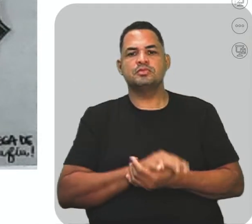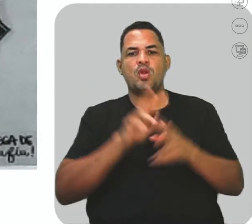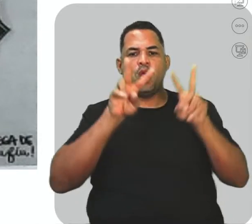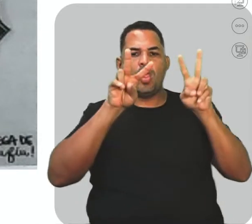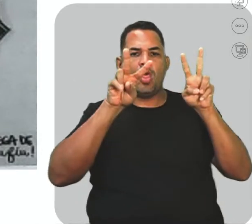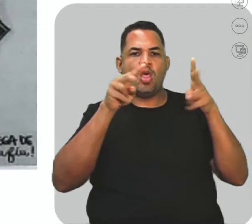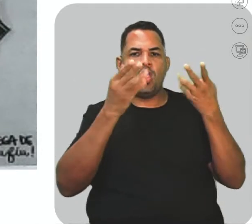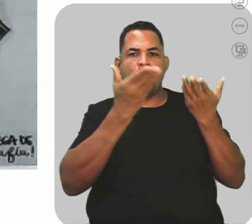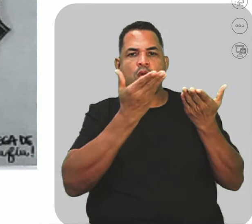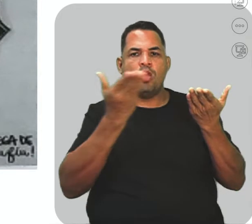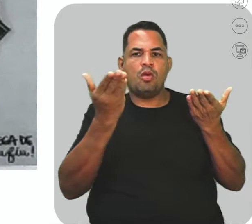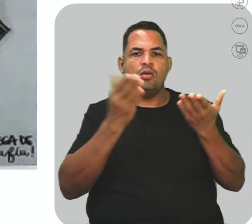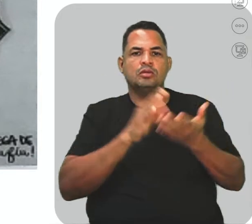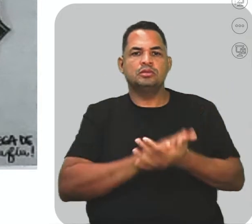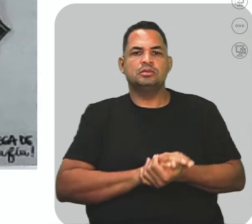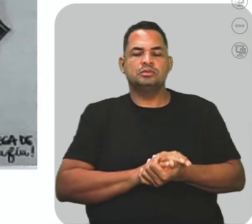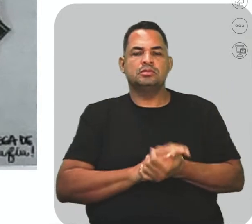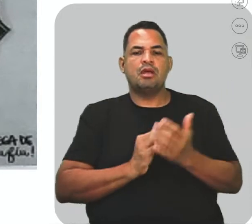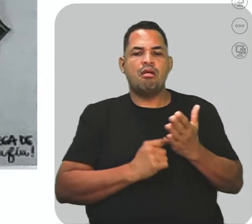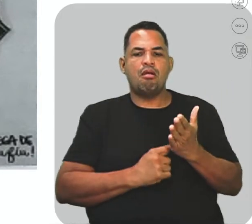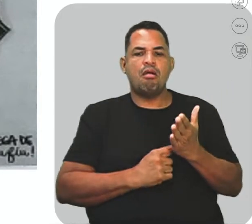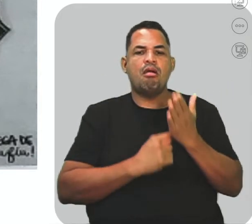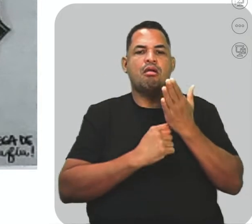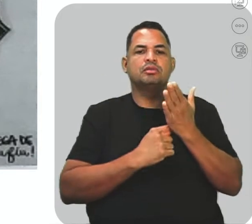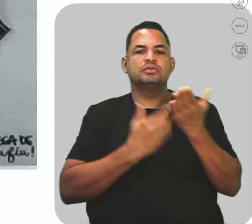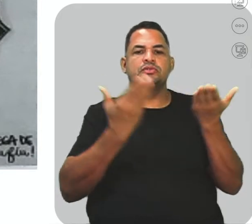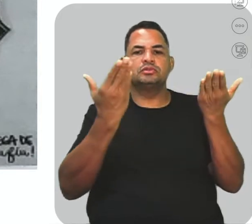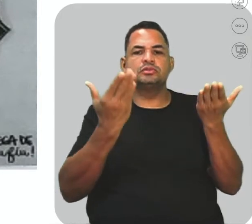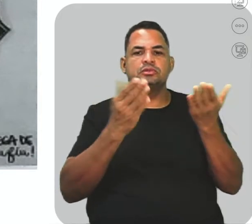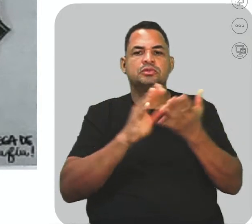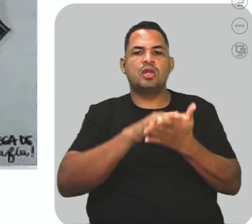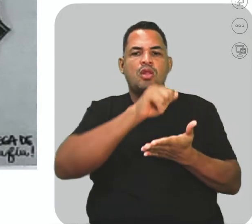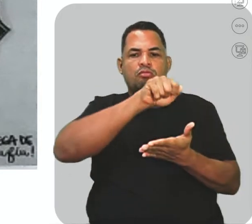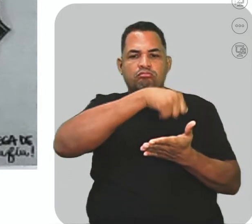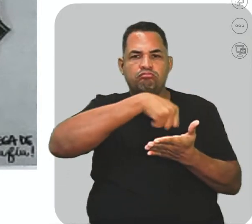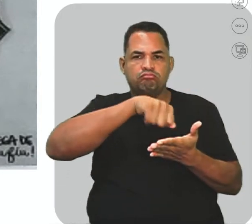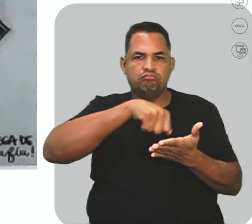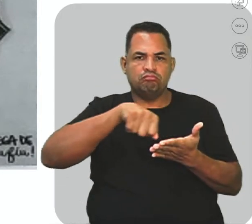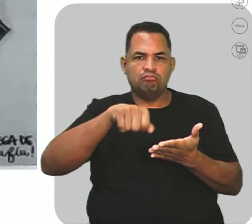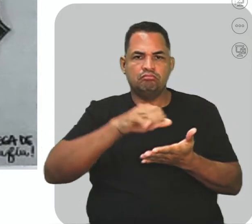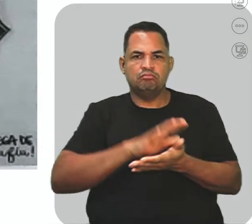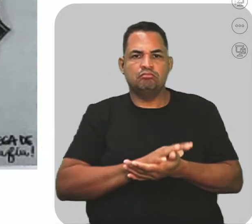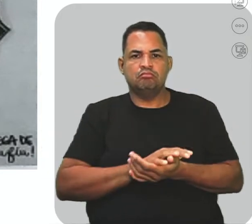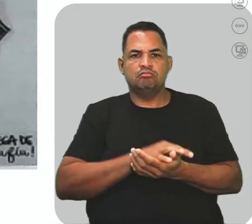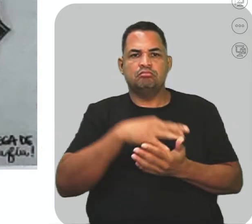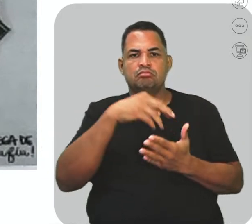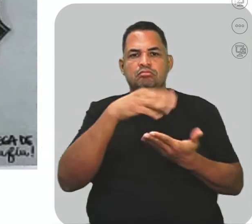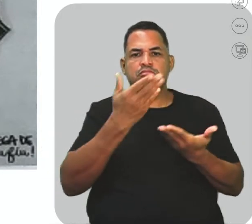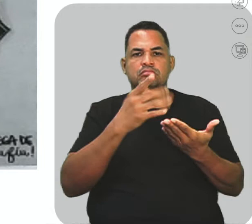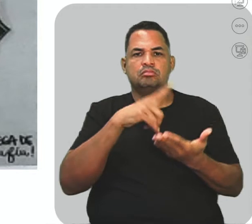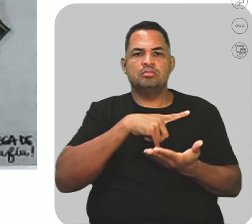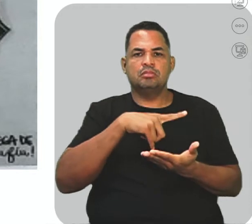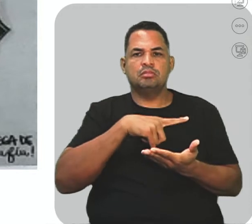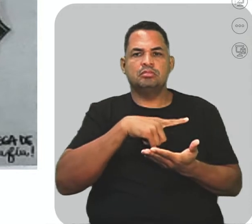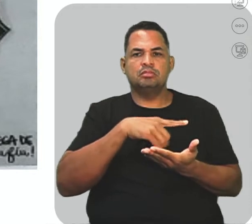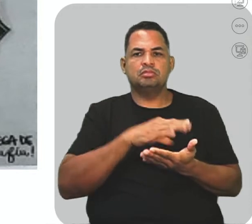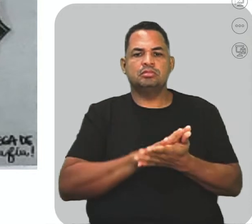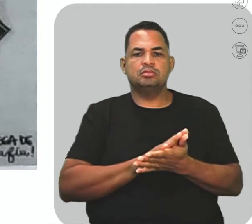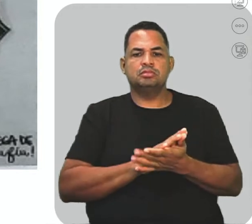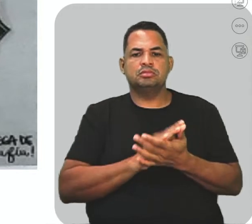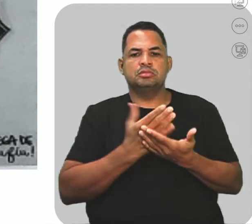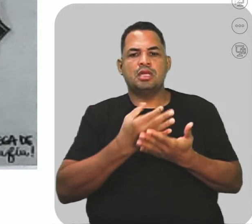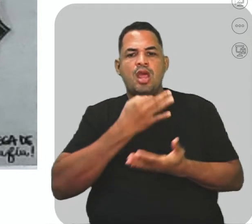temática para auxiliá-los aí na produção textual, redação, né, texto